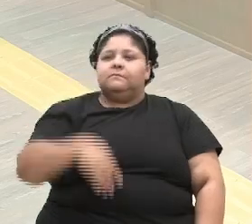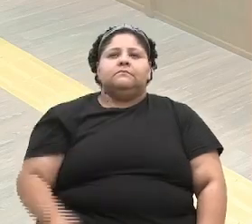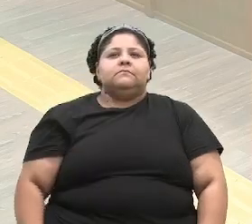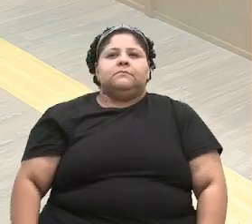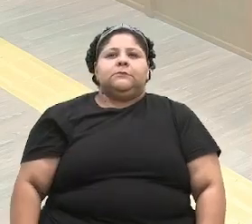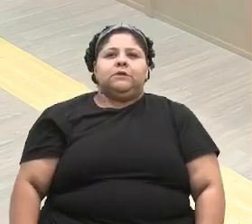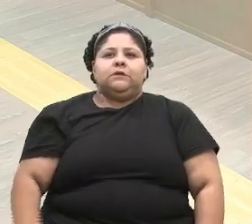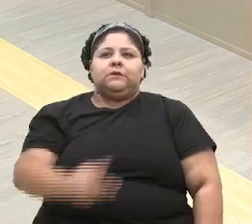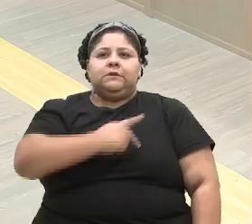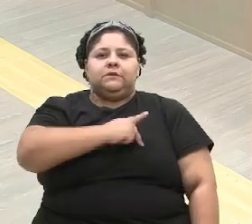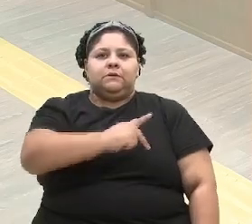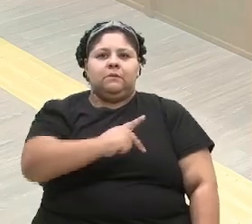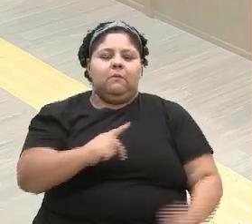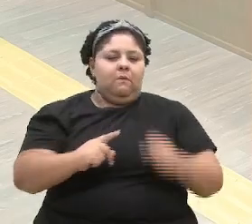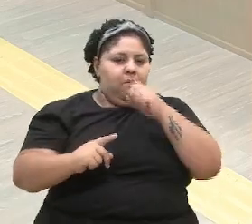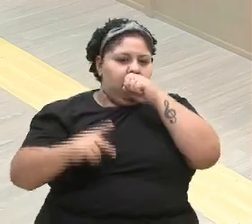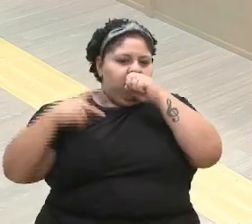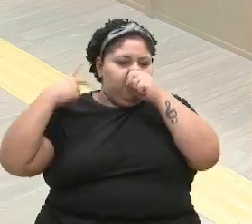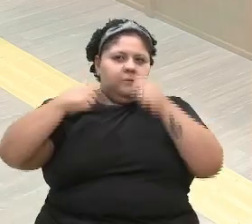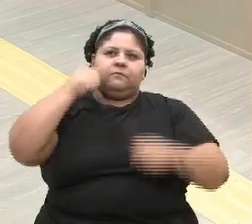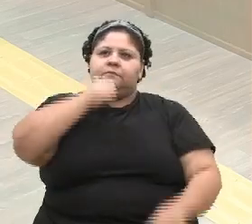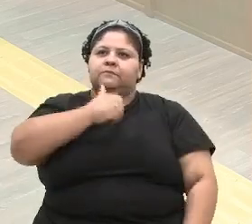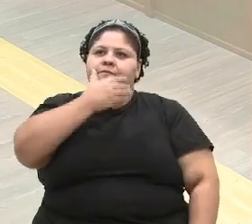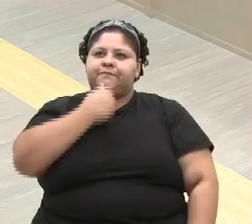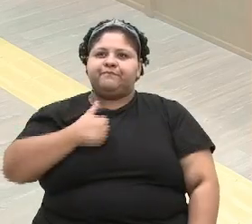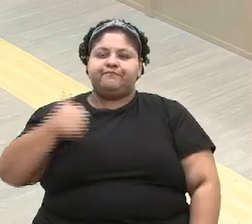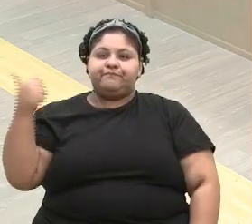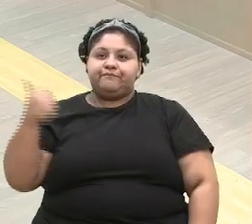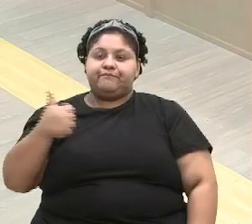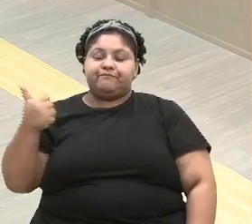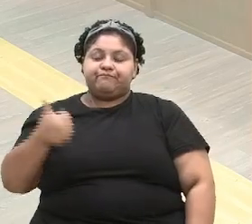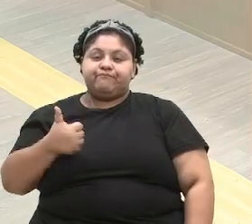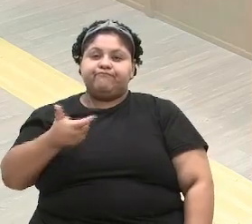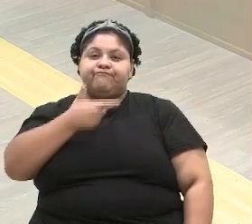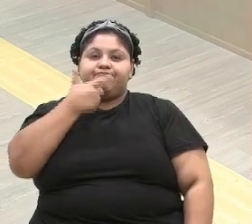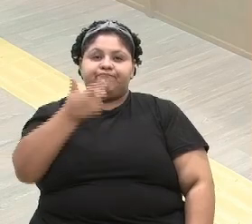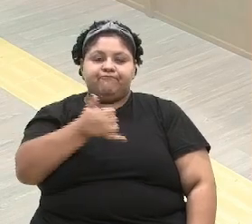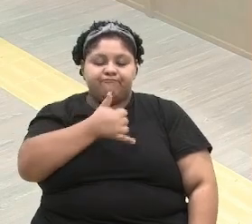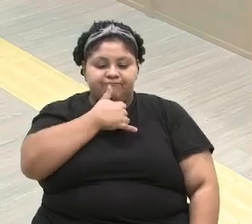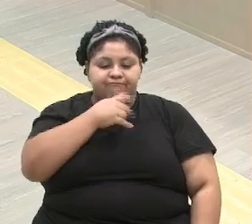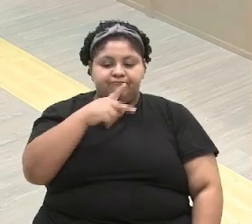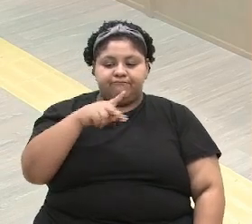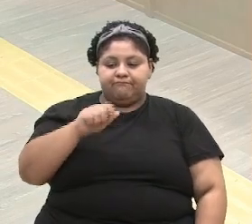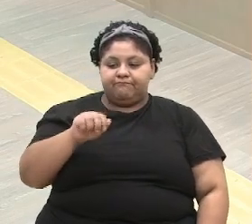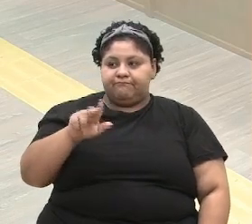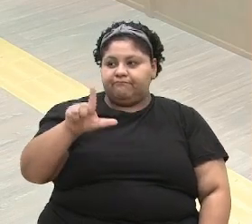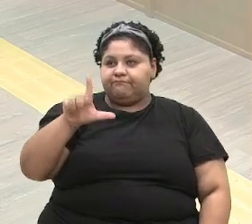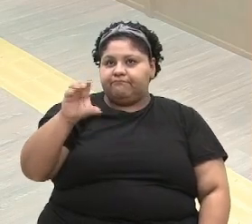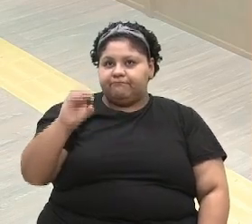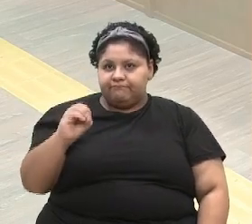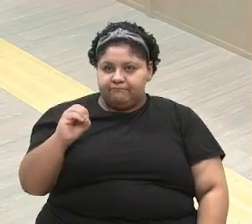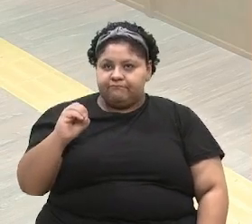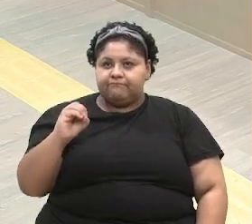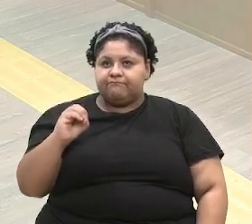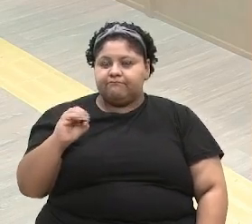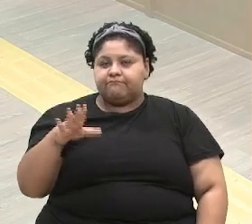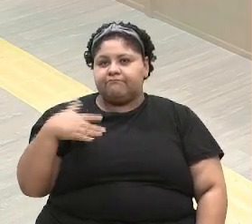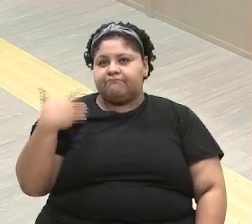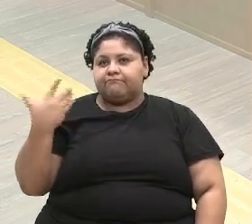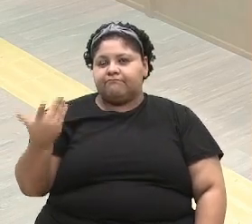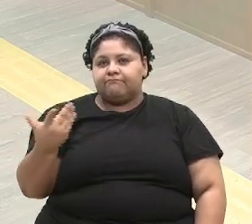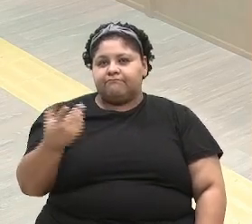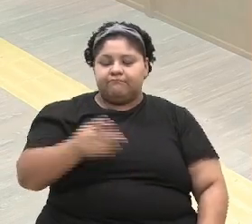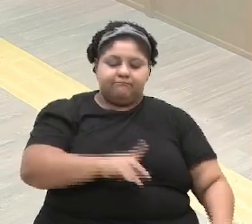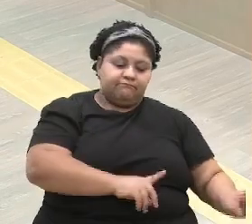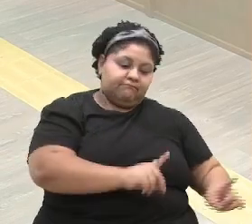Senhor presidente, senhoras e senhores vereadores, primeiramente gostaria de fazer um voto de pesar ao seu Paulo Siqueira Schaeffler, que era primo